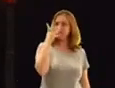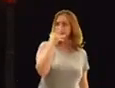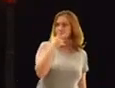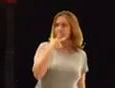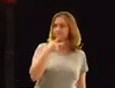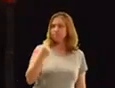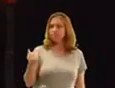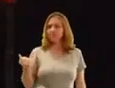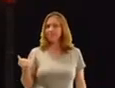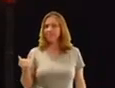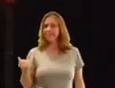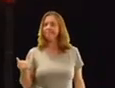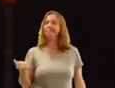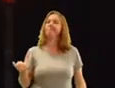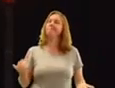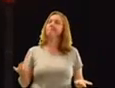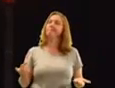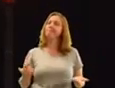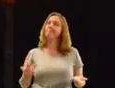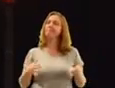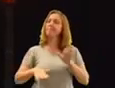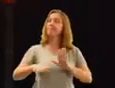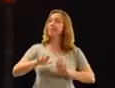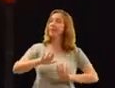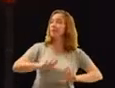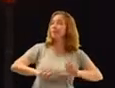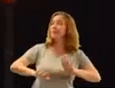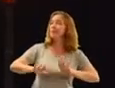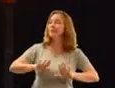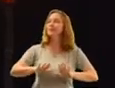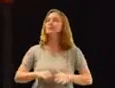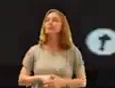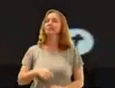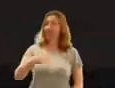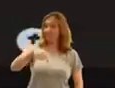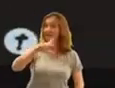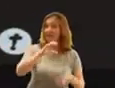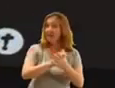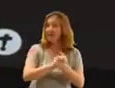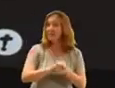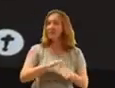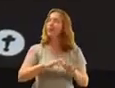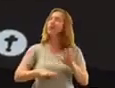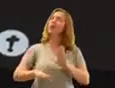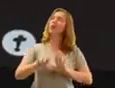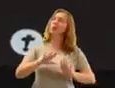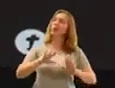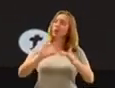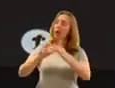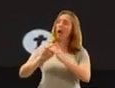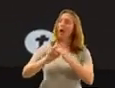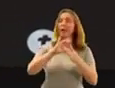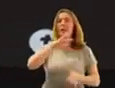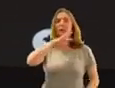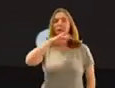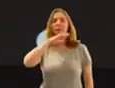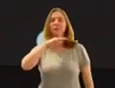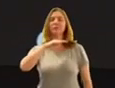que parece um tanquinho de lavar roupa? Vai. Aliança ruim. Não vai dar